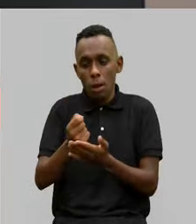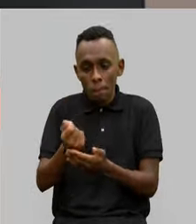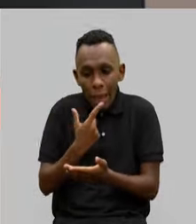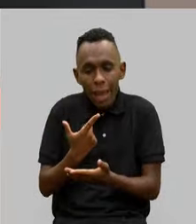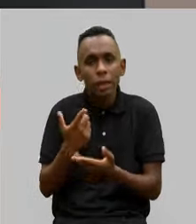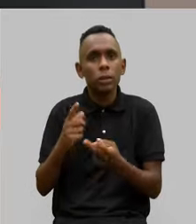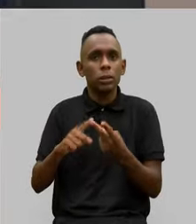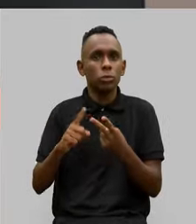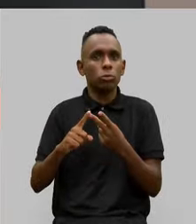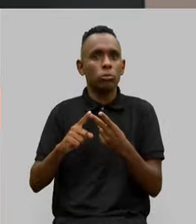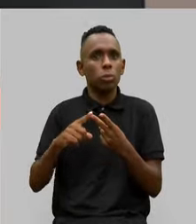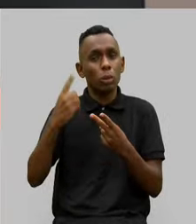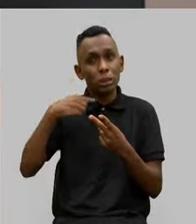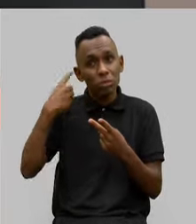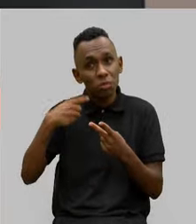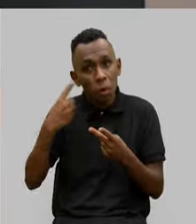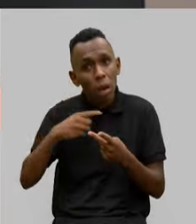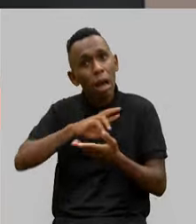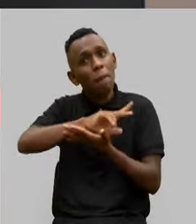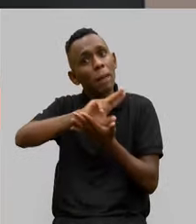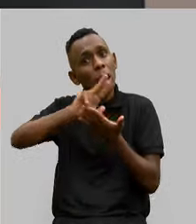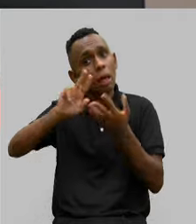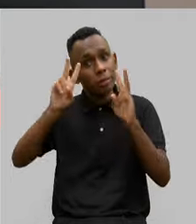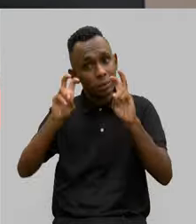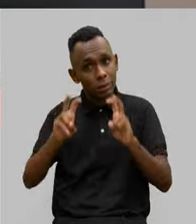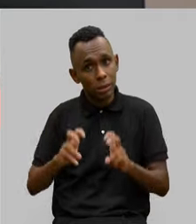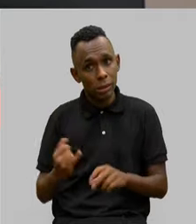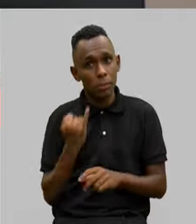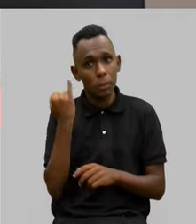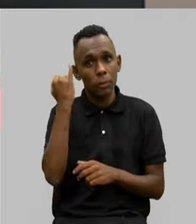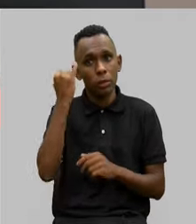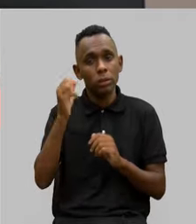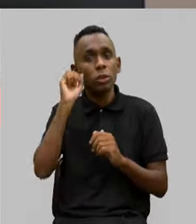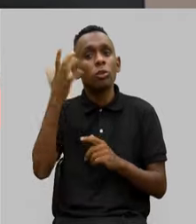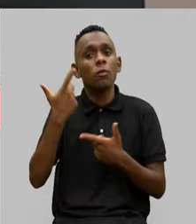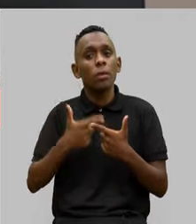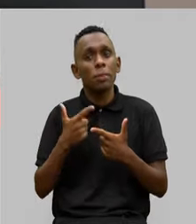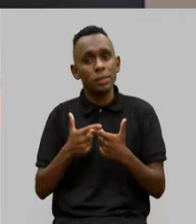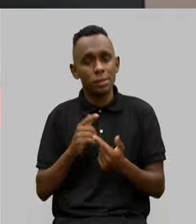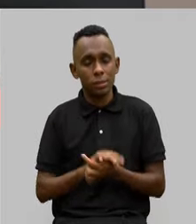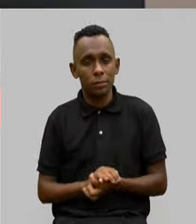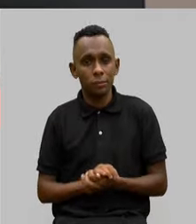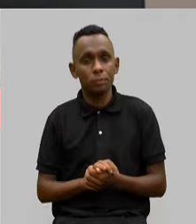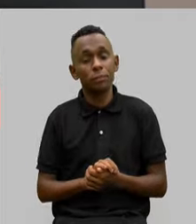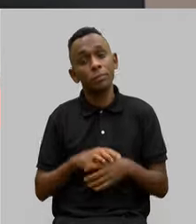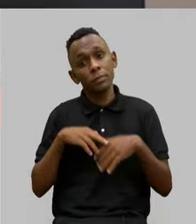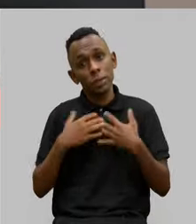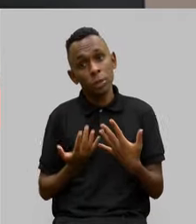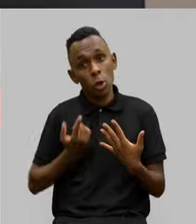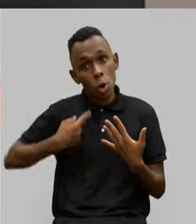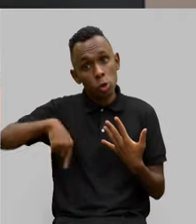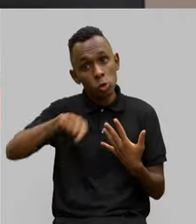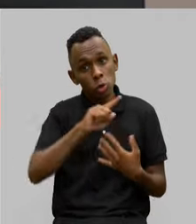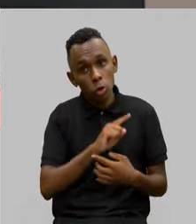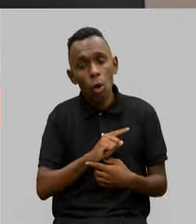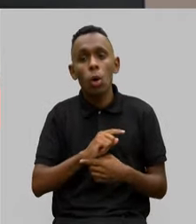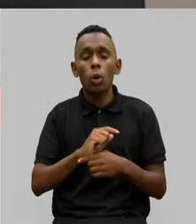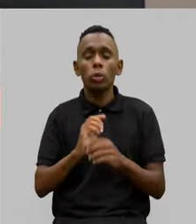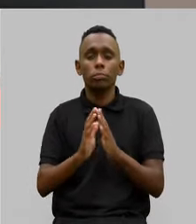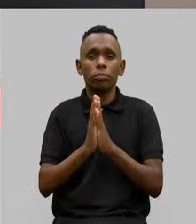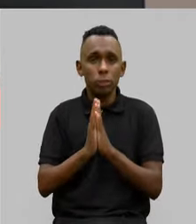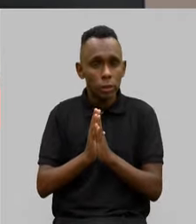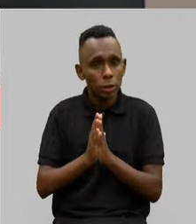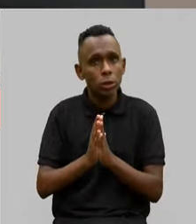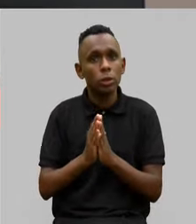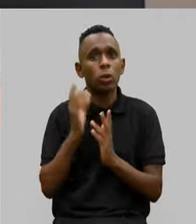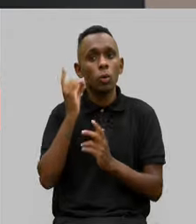advogados Enfim uma série de questões né então cabe a nós Clamar aos deputados e deputadas que